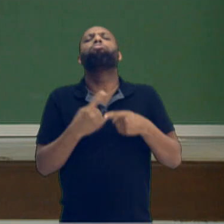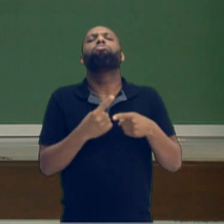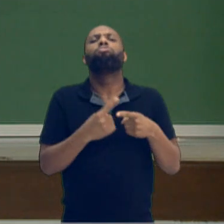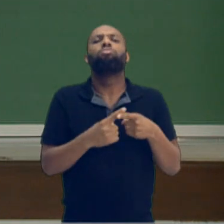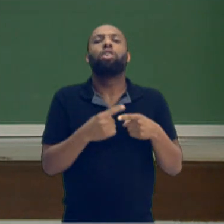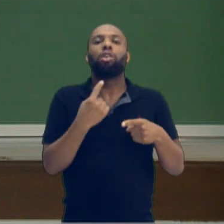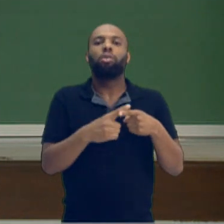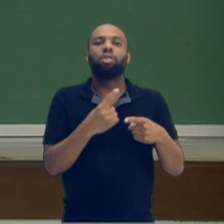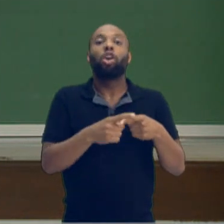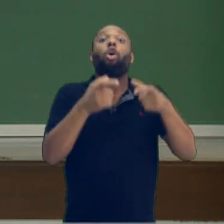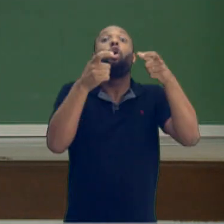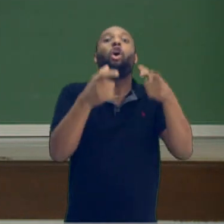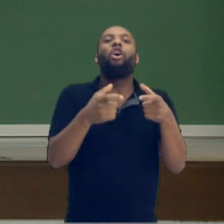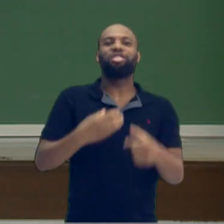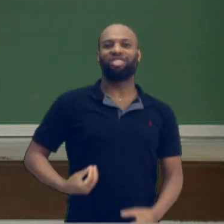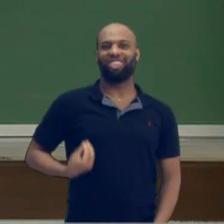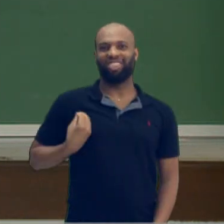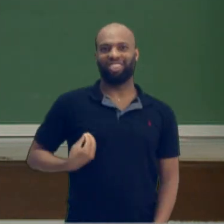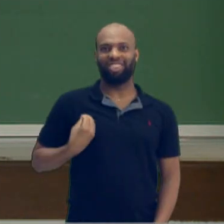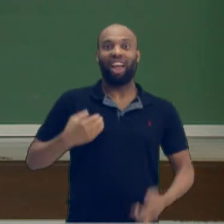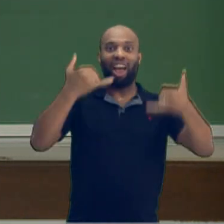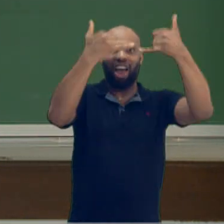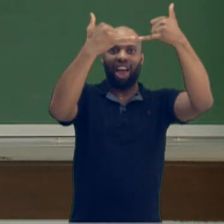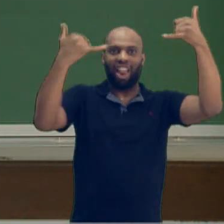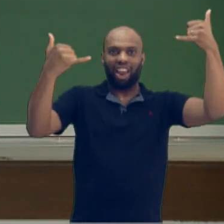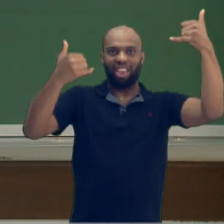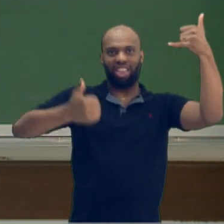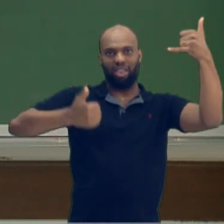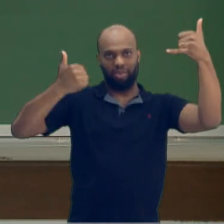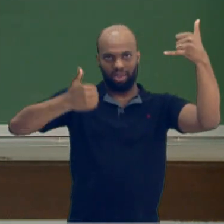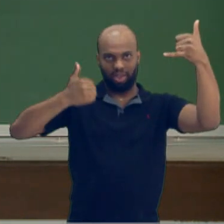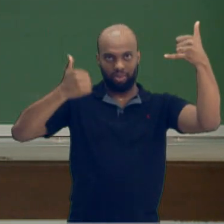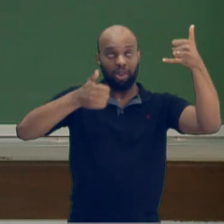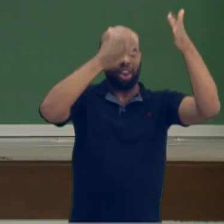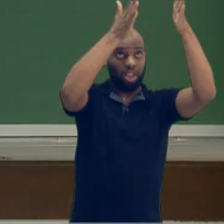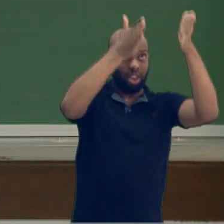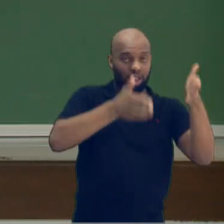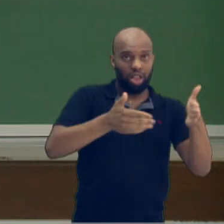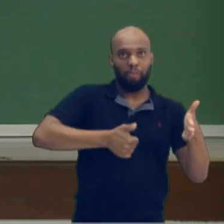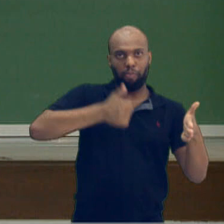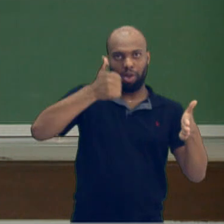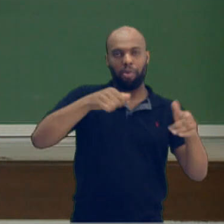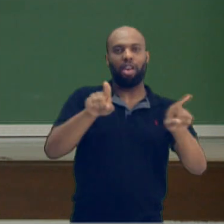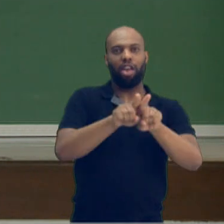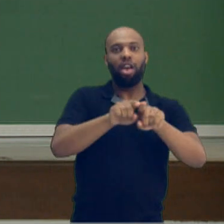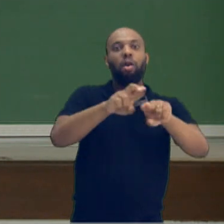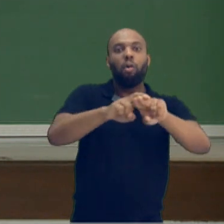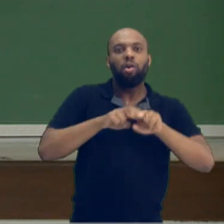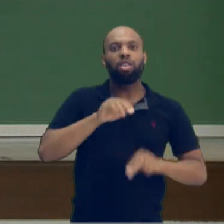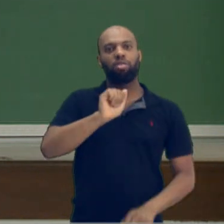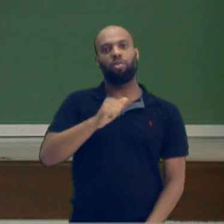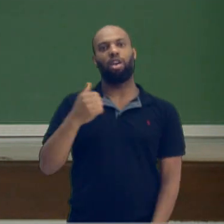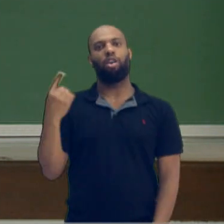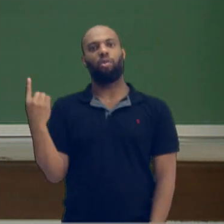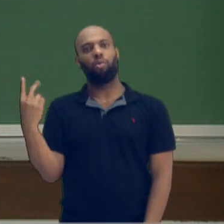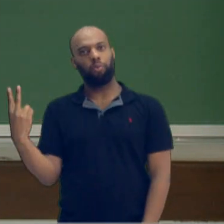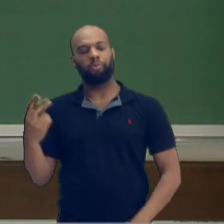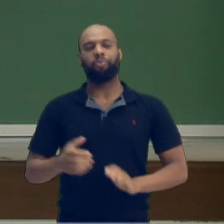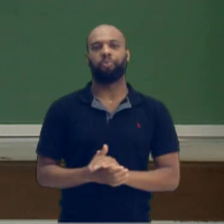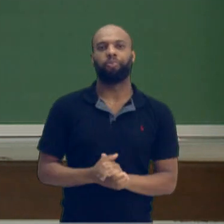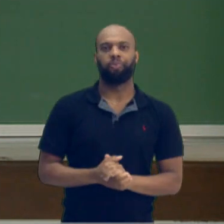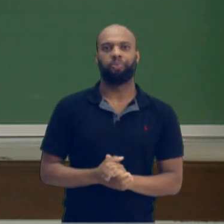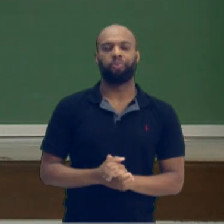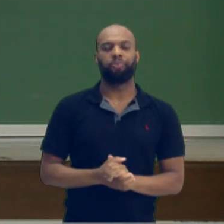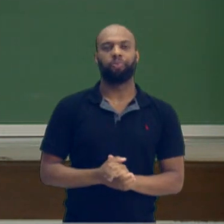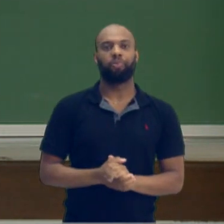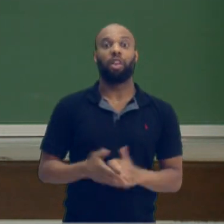quê? Porque a posição dele dentro da matriz é primeira linha e primeira coluna, tá certo? Bom, vamos ver o